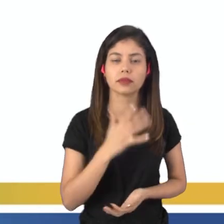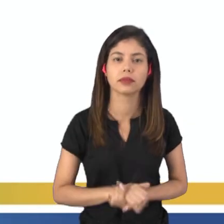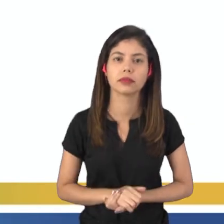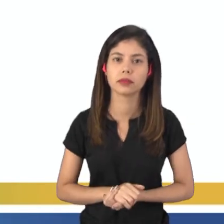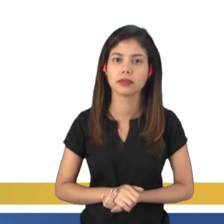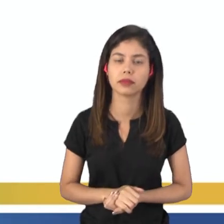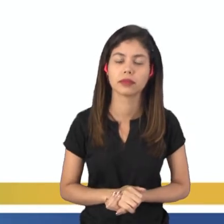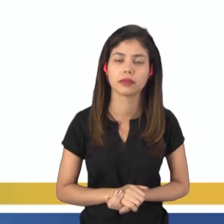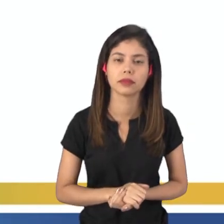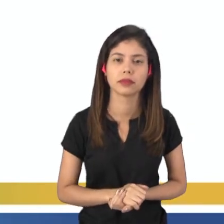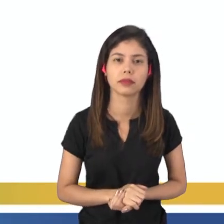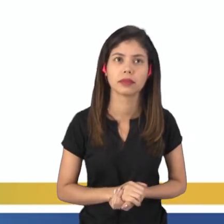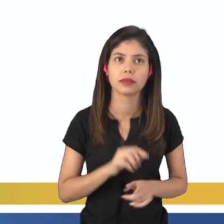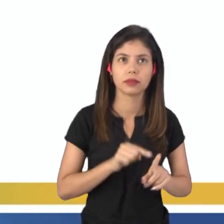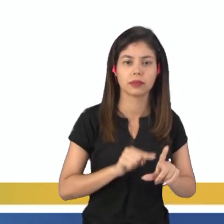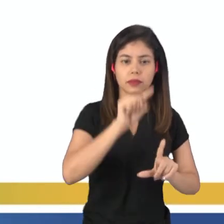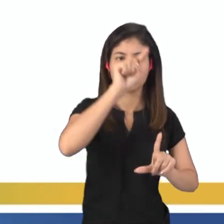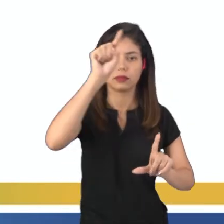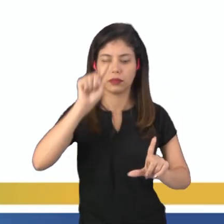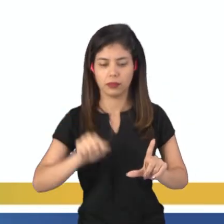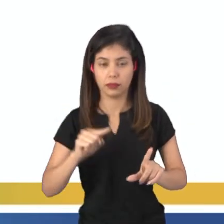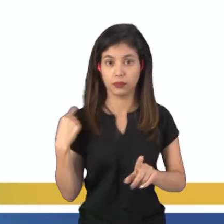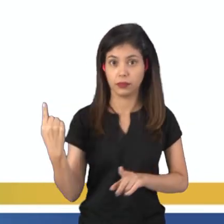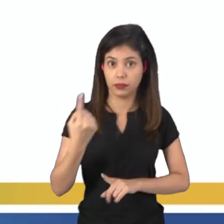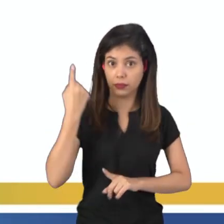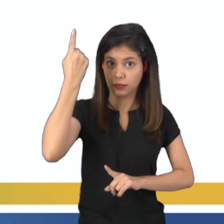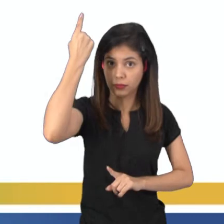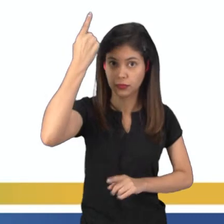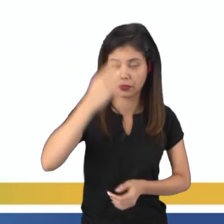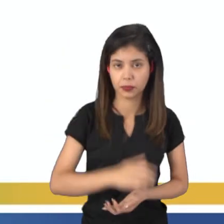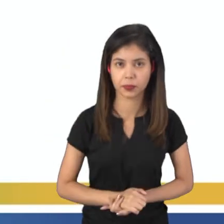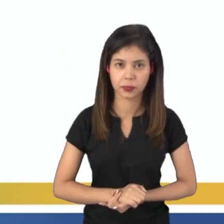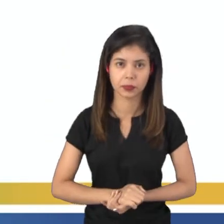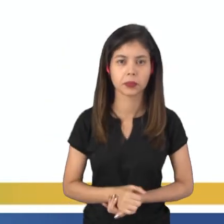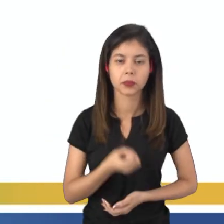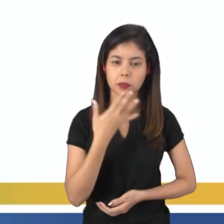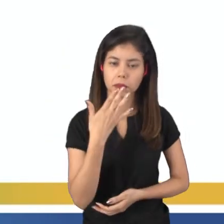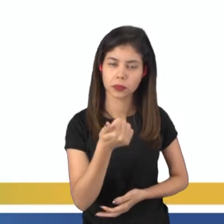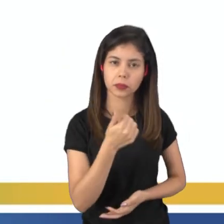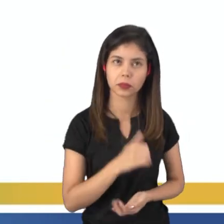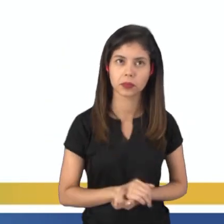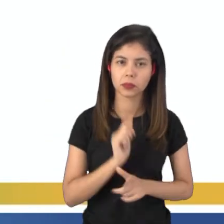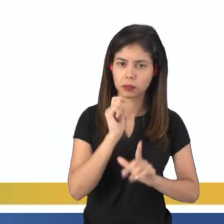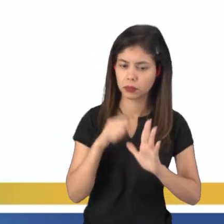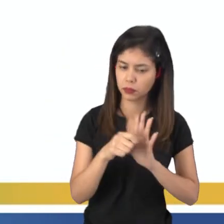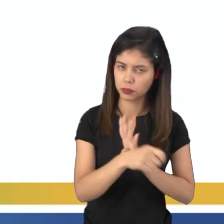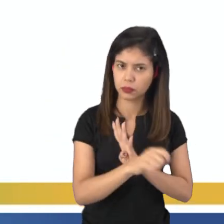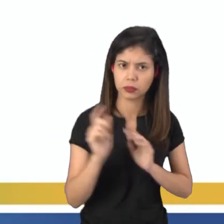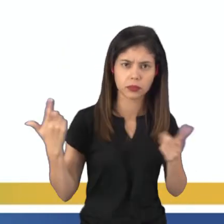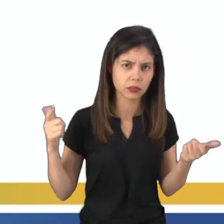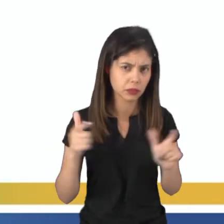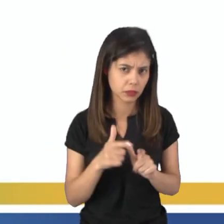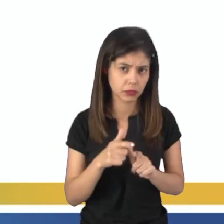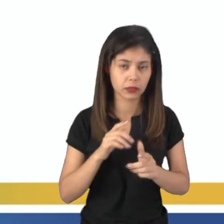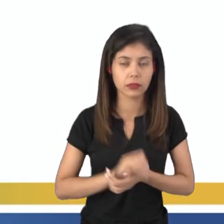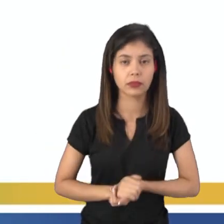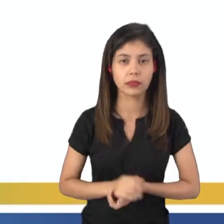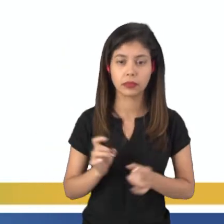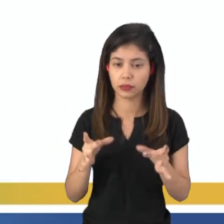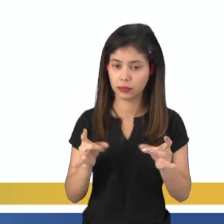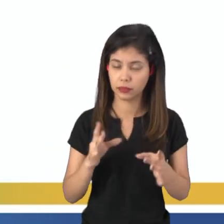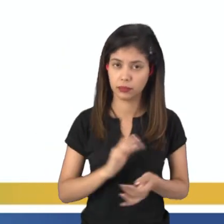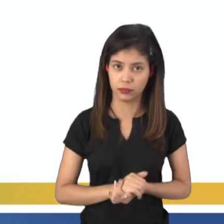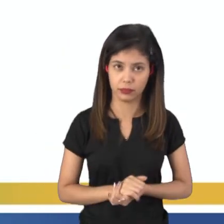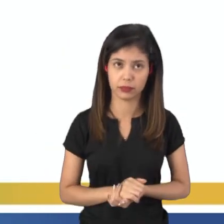Então, foi a coluna aí mais alta, né? Muito bem. E o mês que teve o menor número de vendas, qual